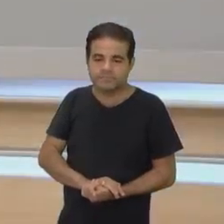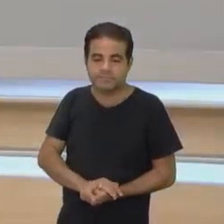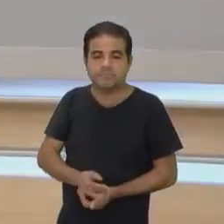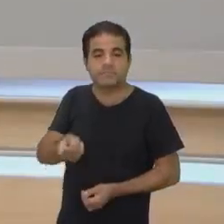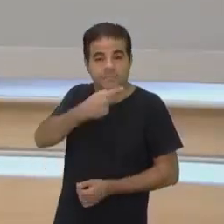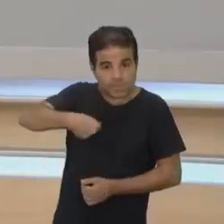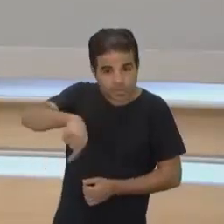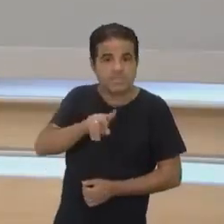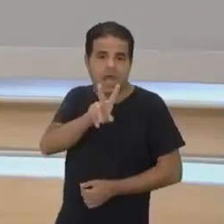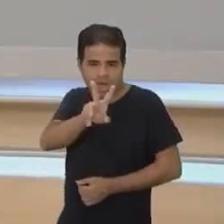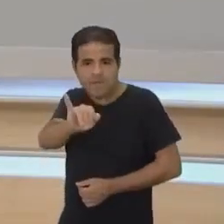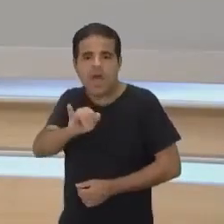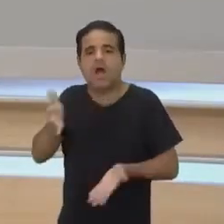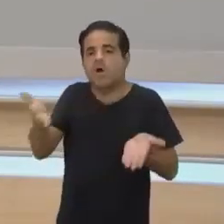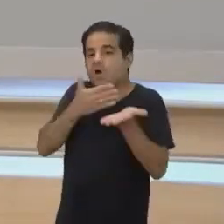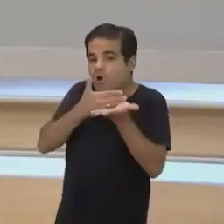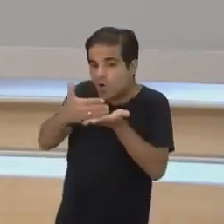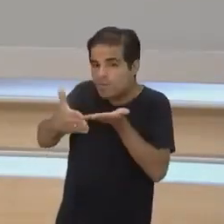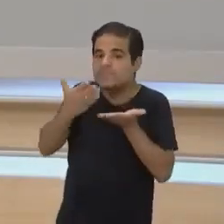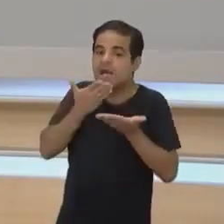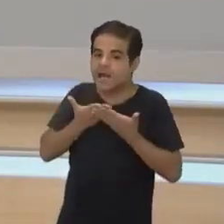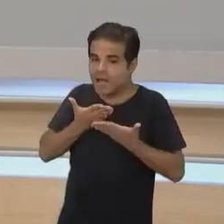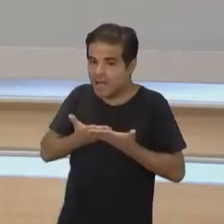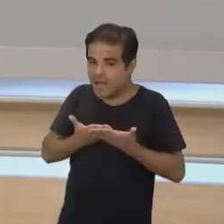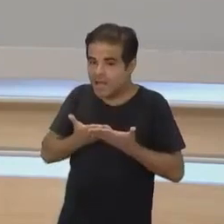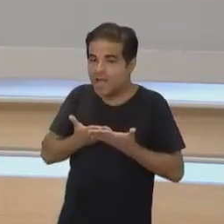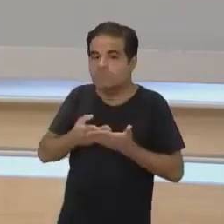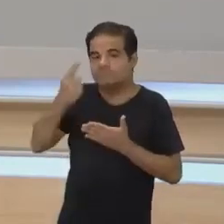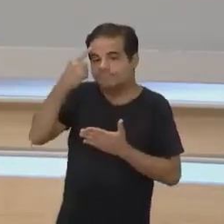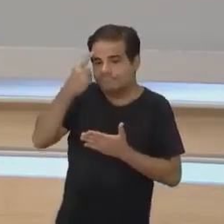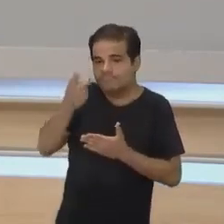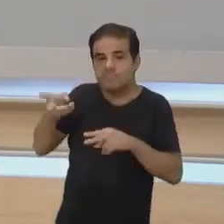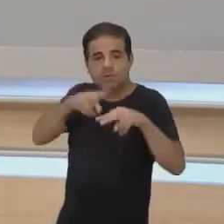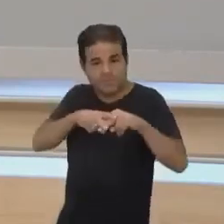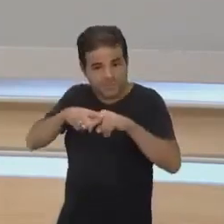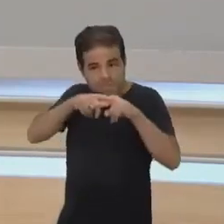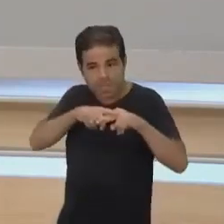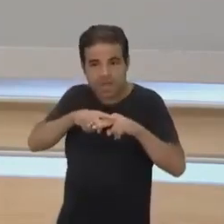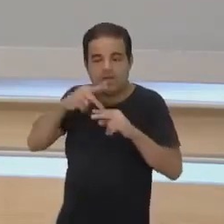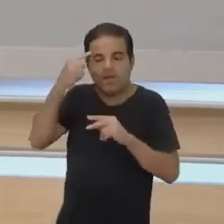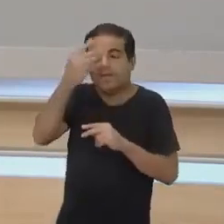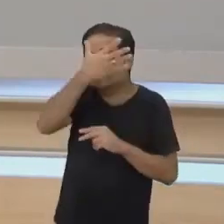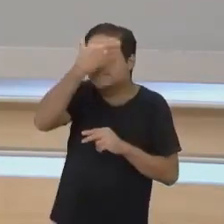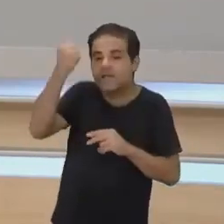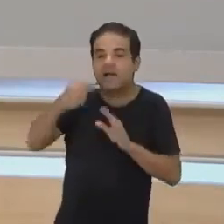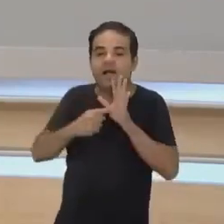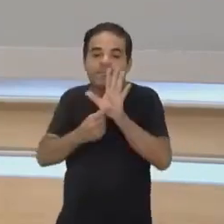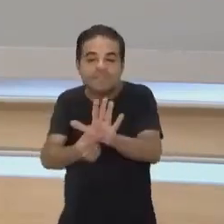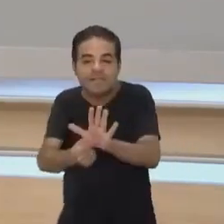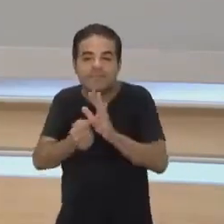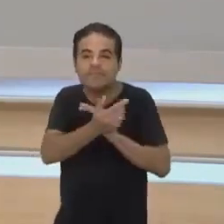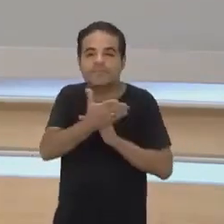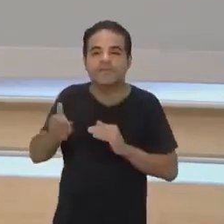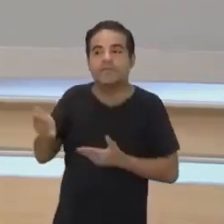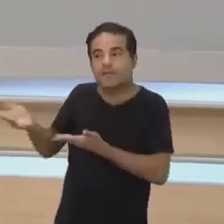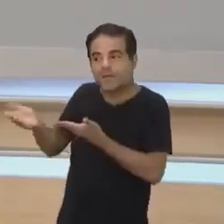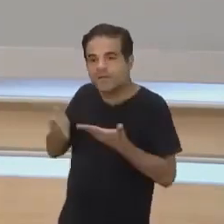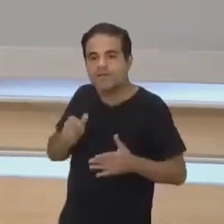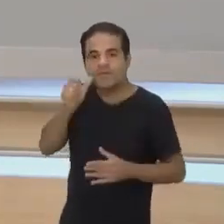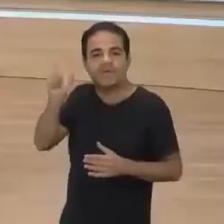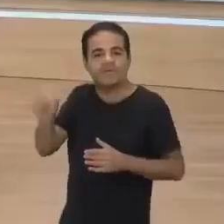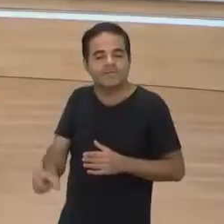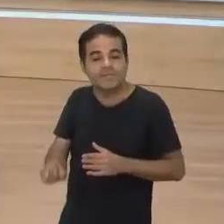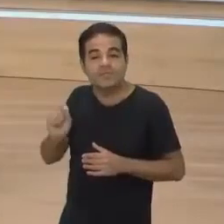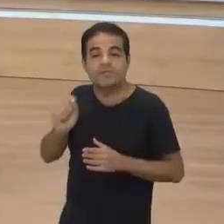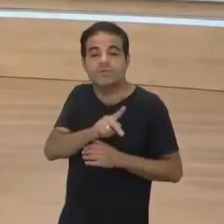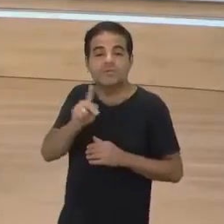a gente vai começar a nossa aula fazendo a nossa retomada, mas antes eu não posso deixar de apresentar a nossa convidada de